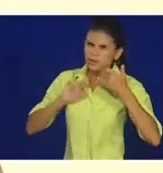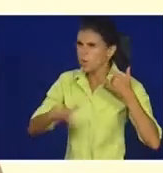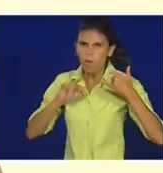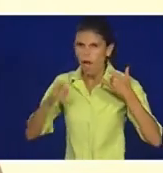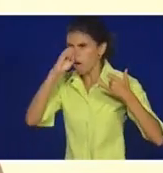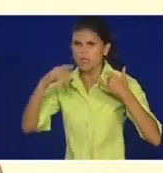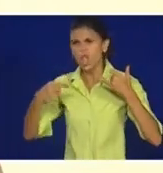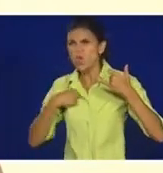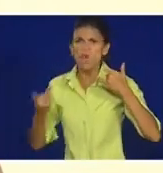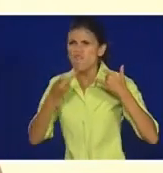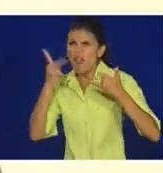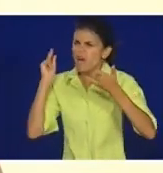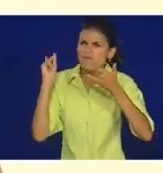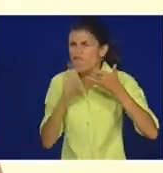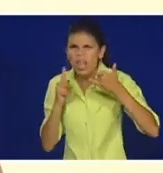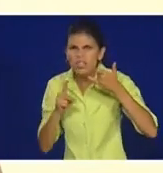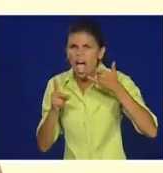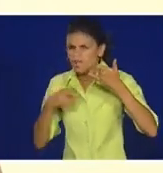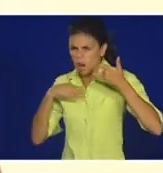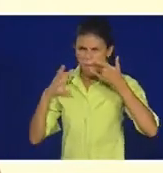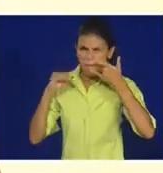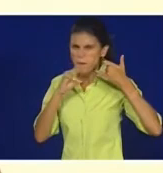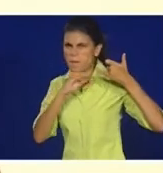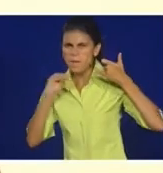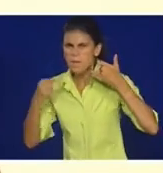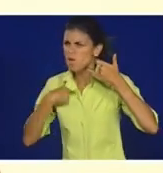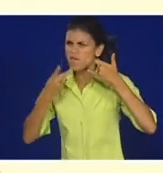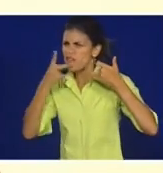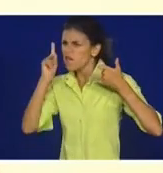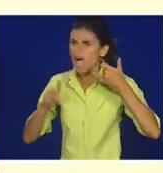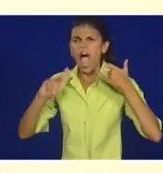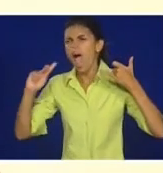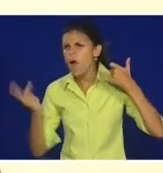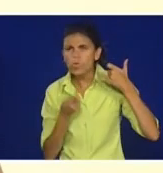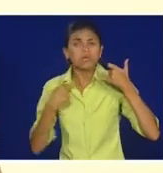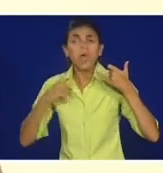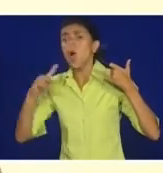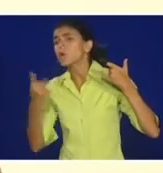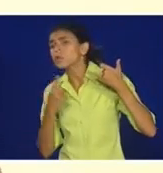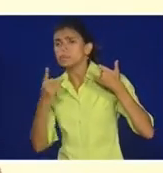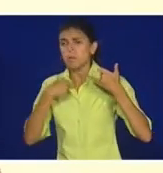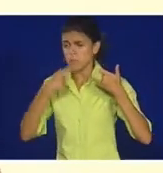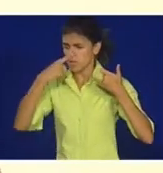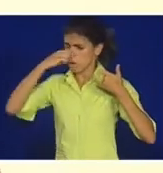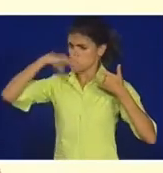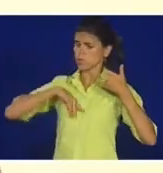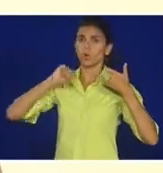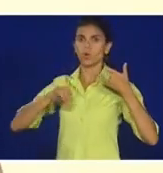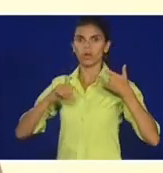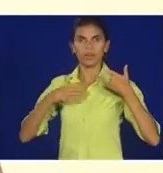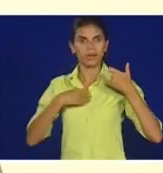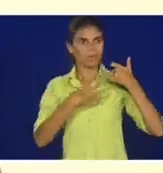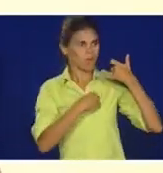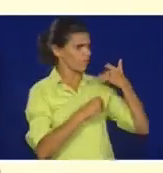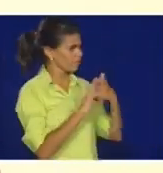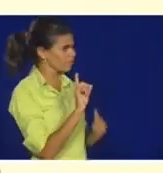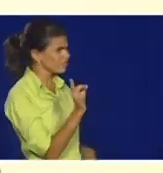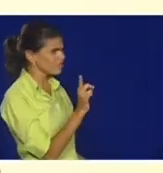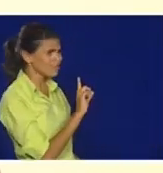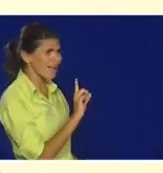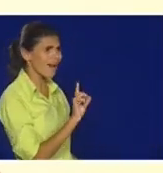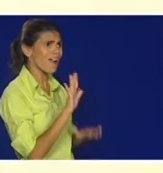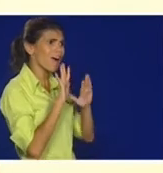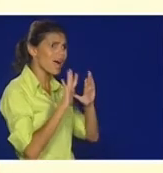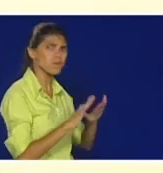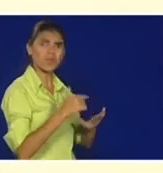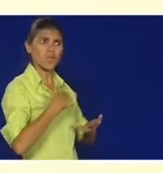ele: absurdo coisa nenhuma, eu estou falando a verdade, tudo que eu estou dizendo aconteceu, não sei por que você está achando que é absurdo. E